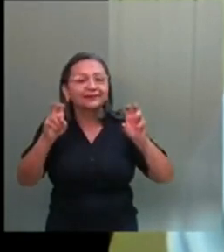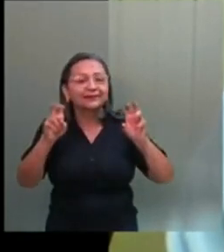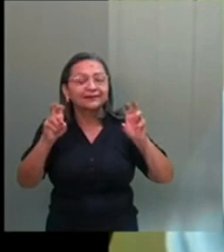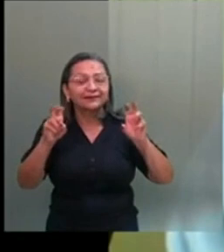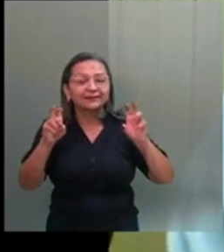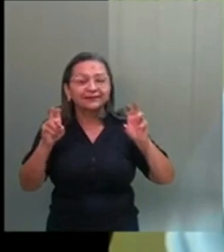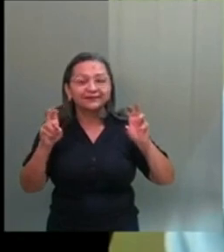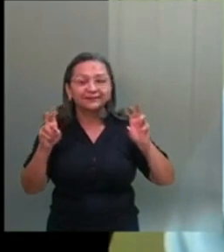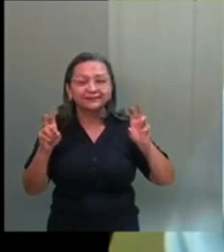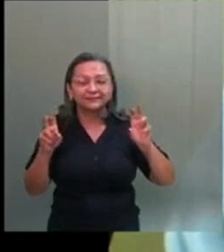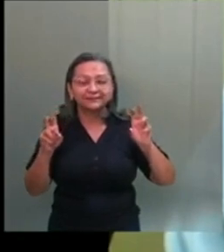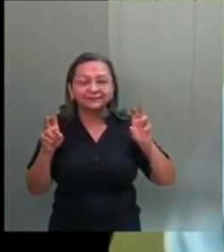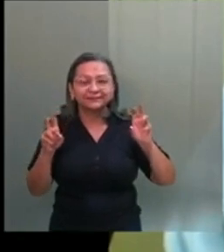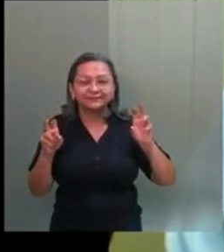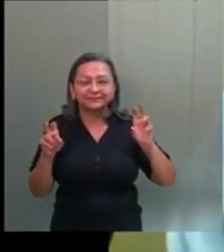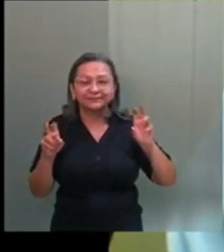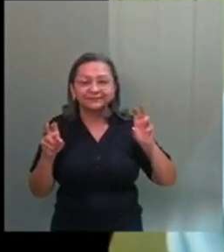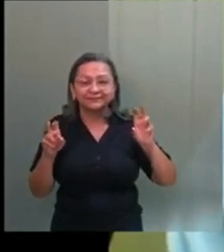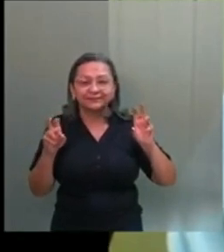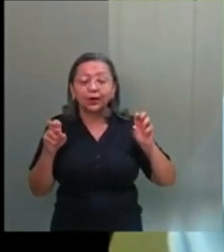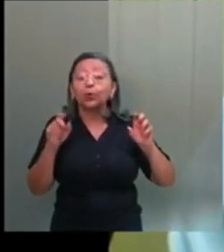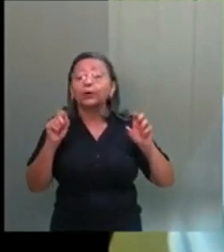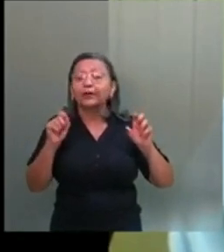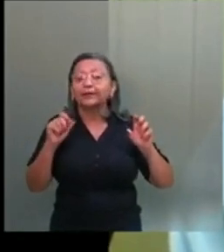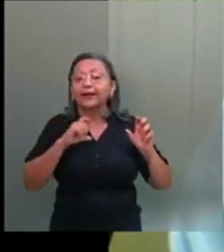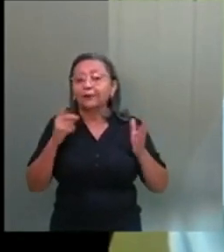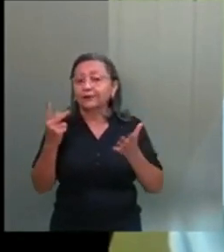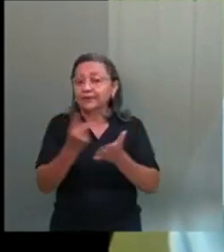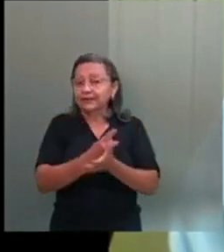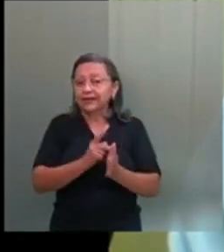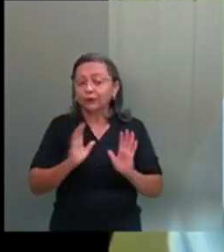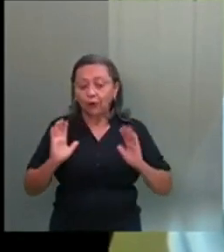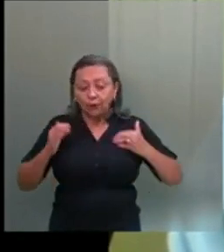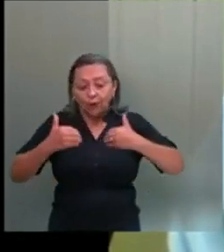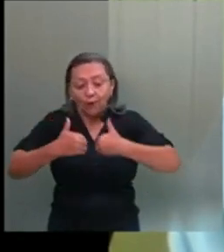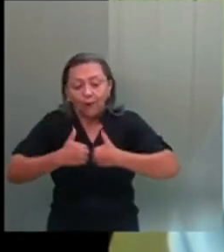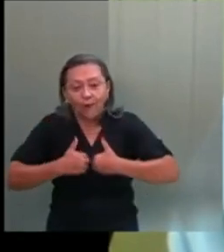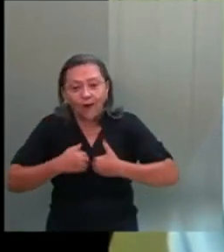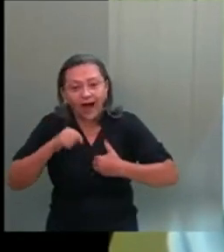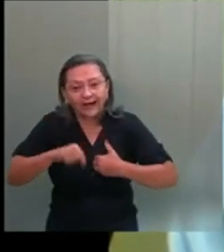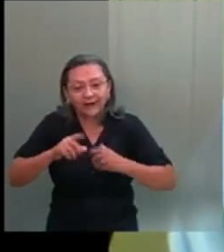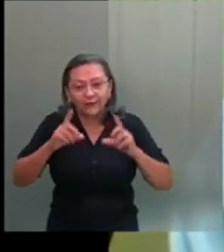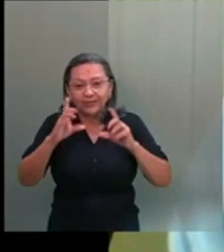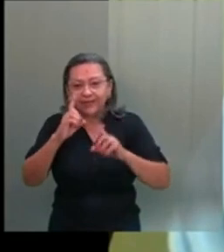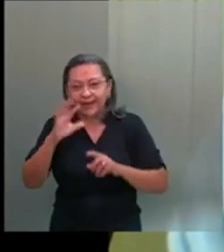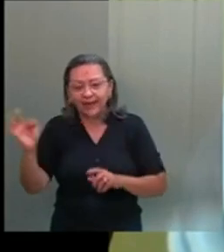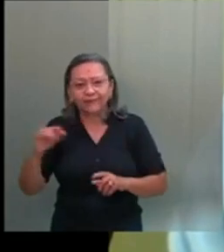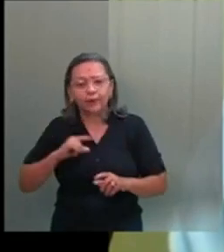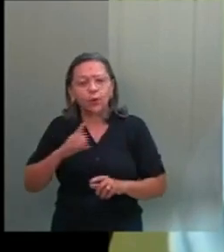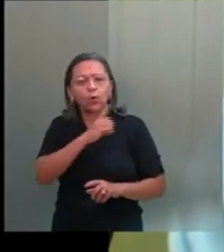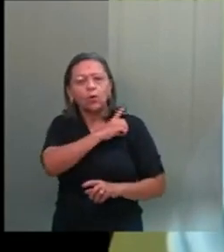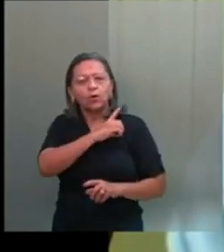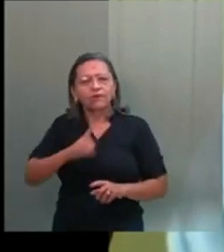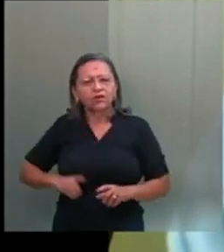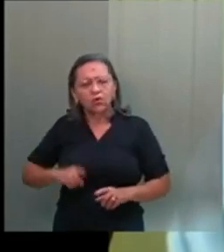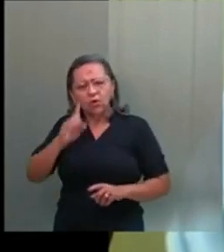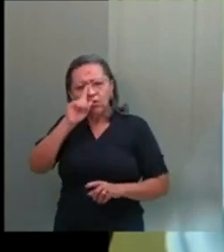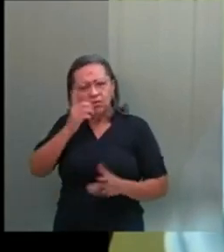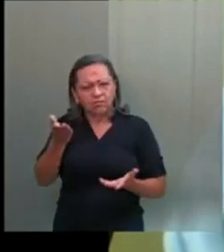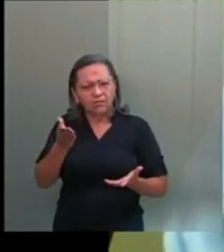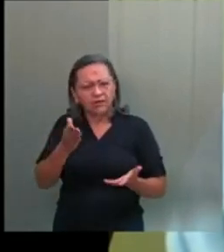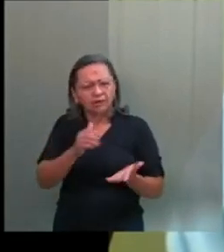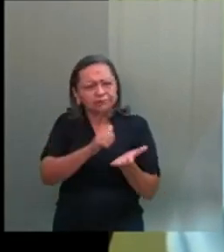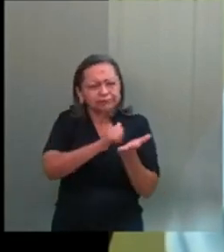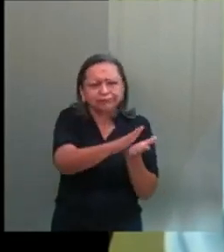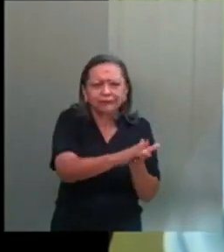questão do que está acontecendo, né, com os autistas aqui no DF, né? O governador mandou despejar a AMA, que é uma